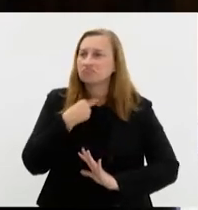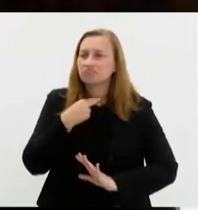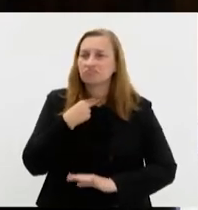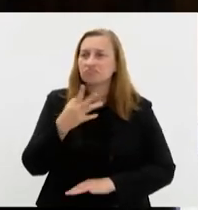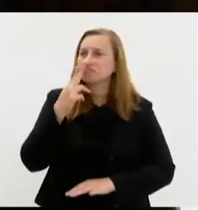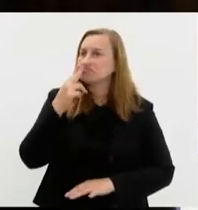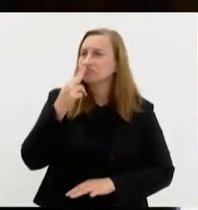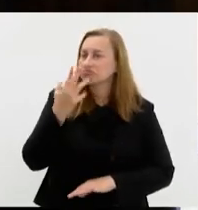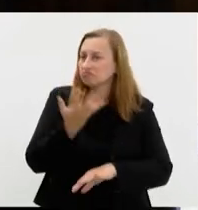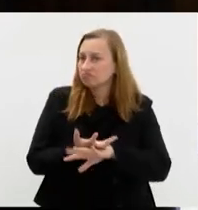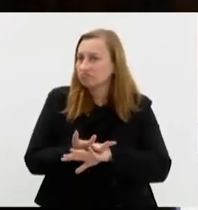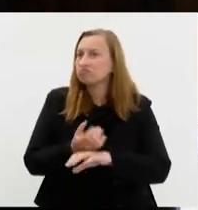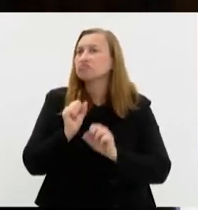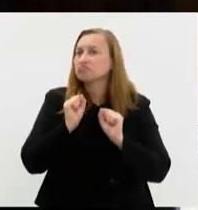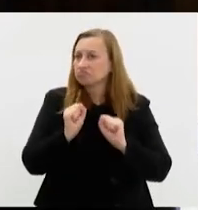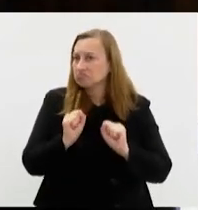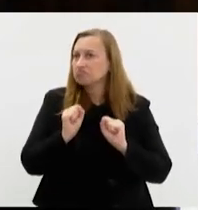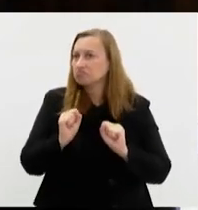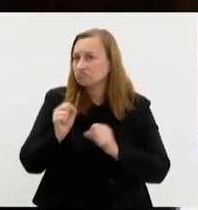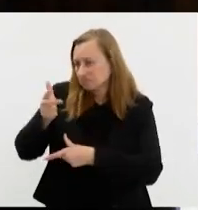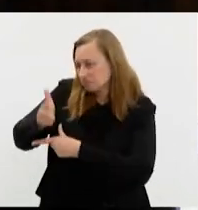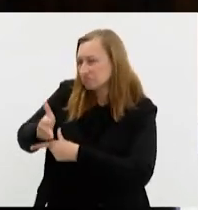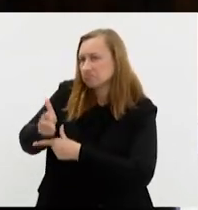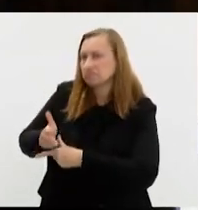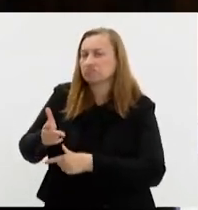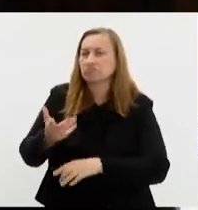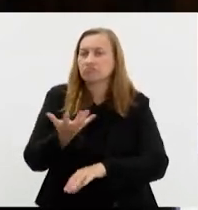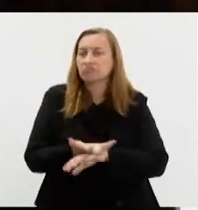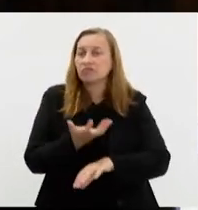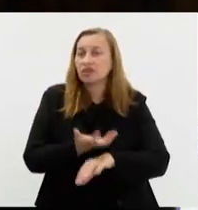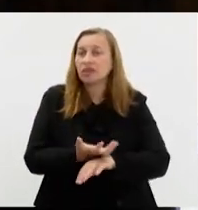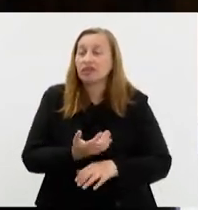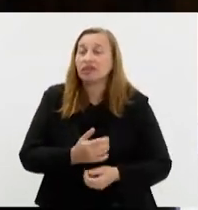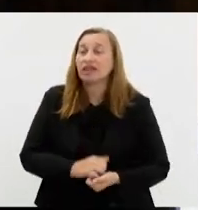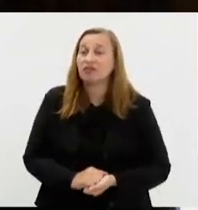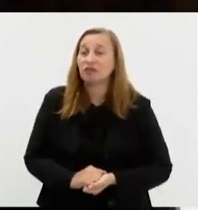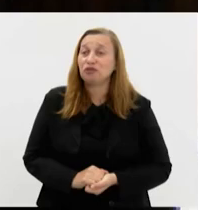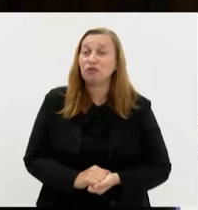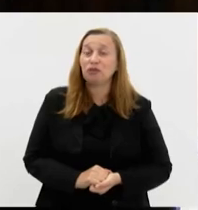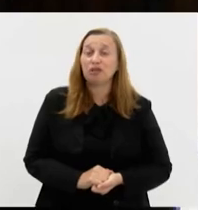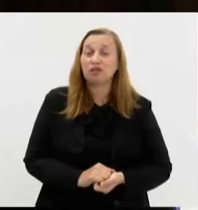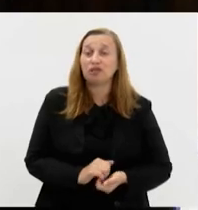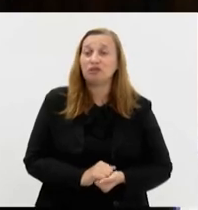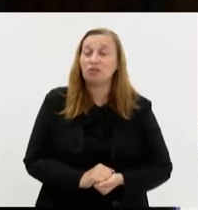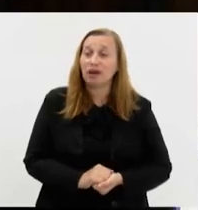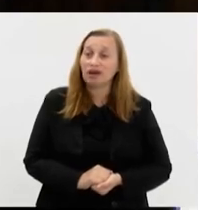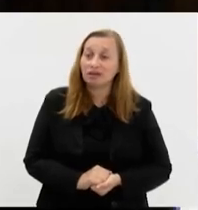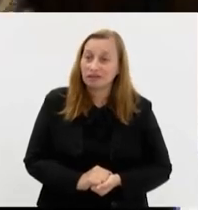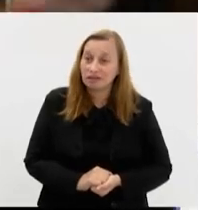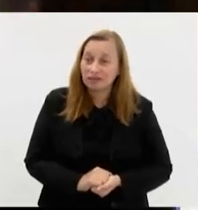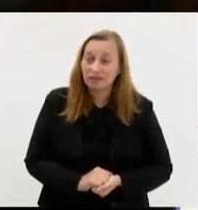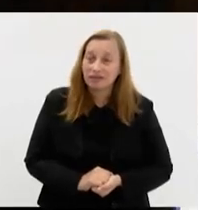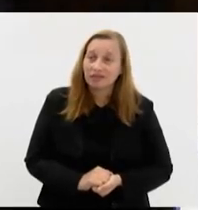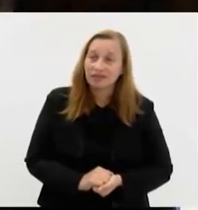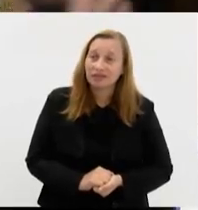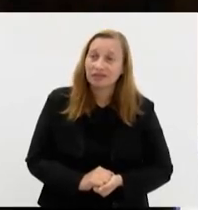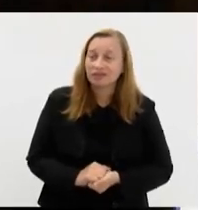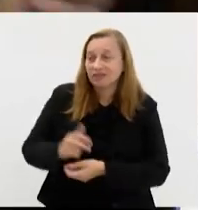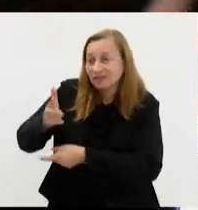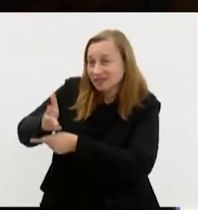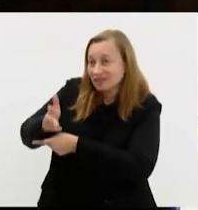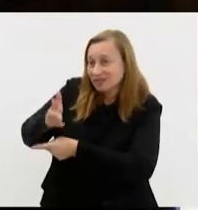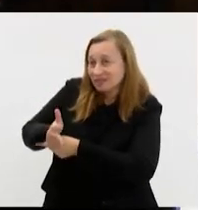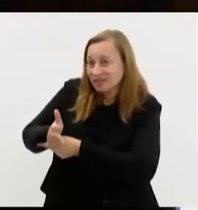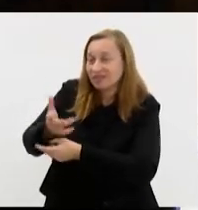praça pode pode filmar na praça a jurisprudência do Tribunal Superior Eleitoral entende que gravar filmes gravar um vídeo uma